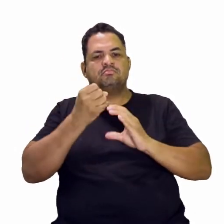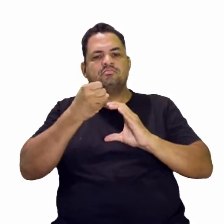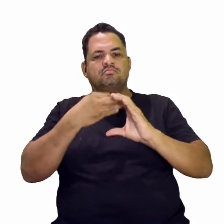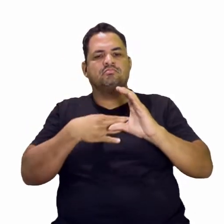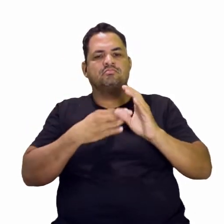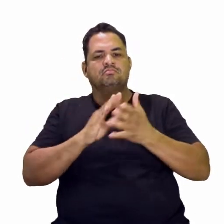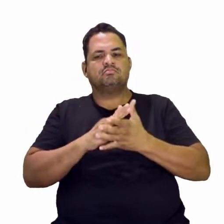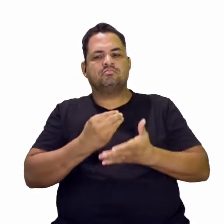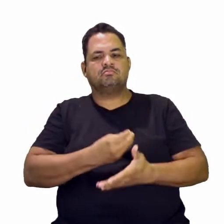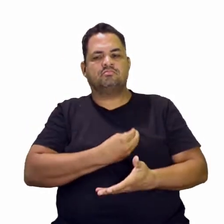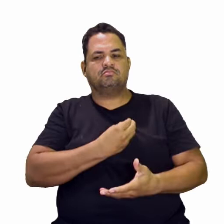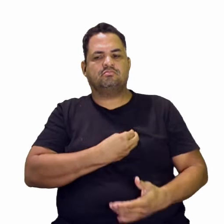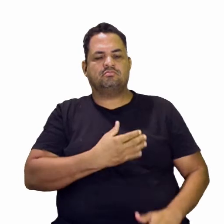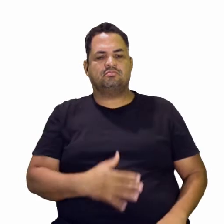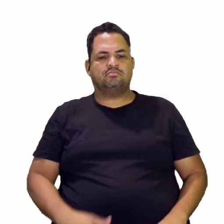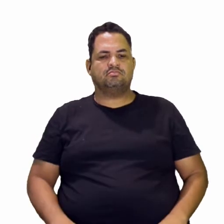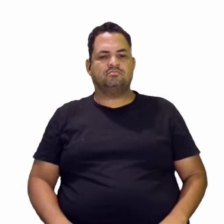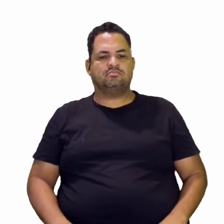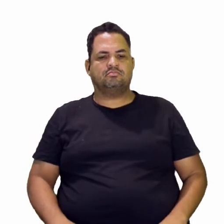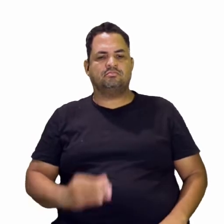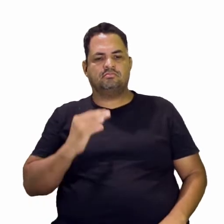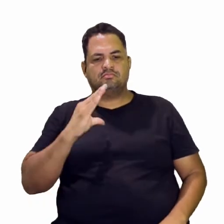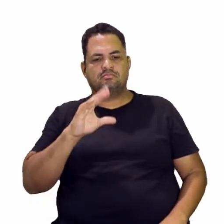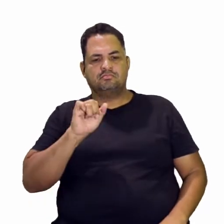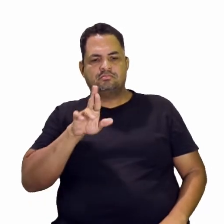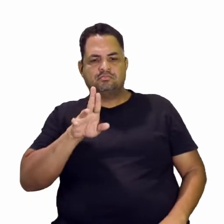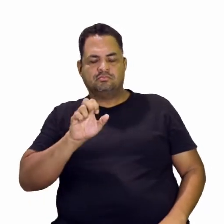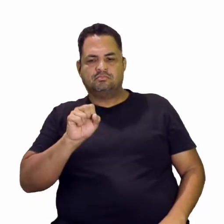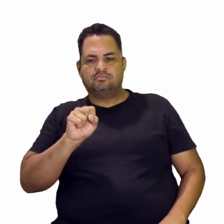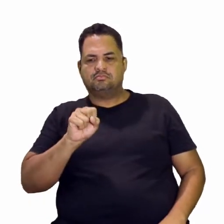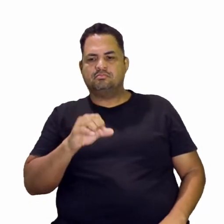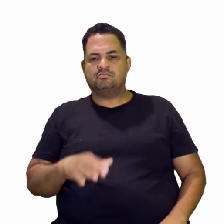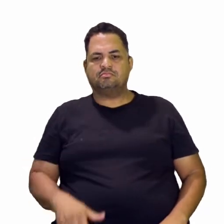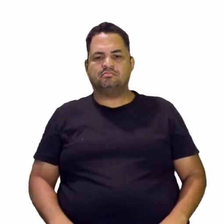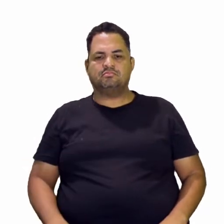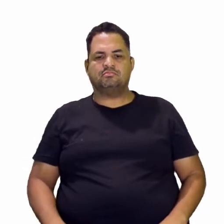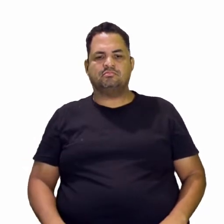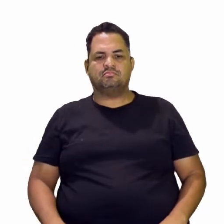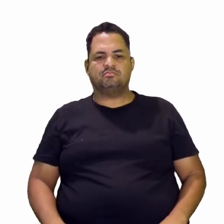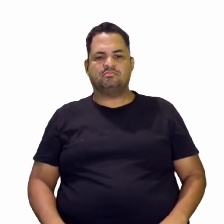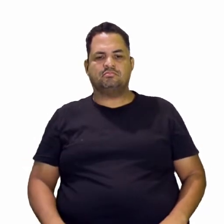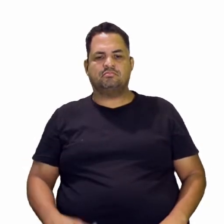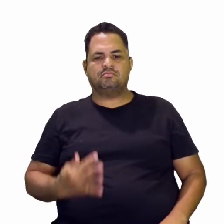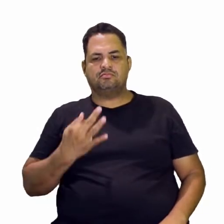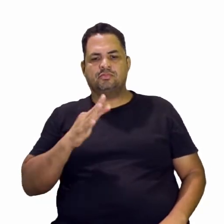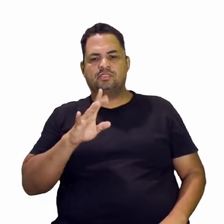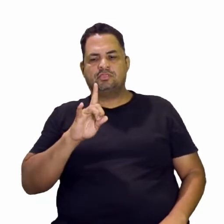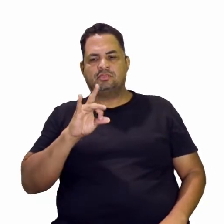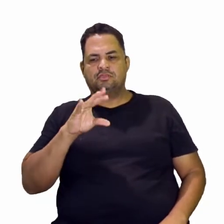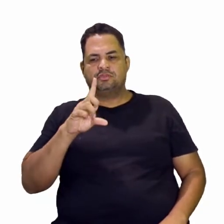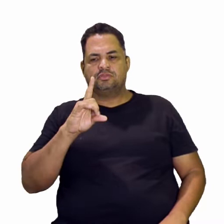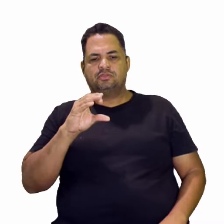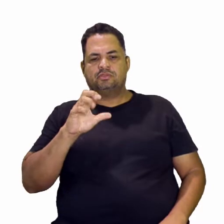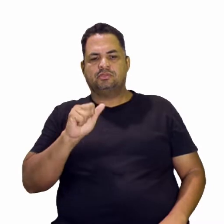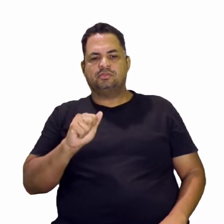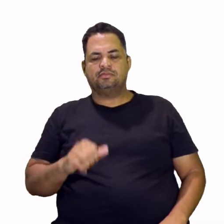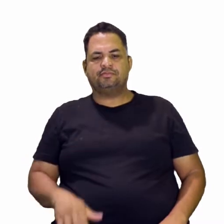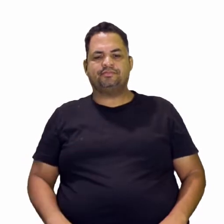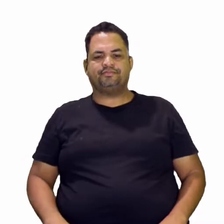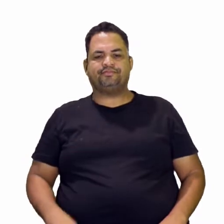que exercem nos seres vivos. São as ceras, os